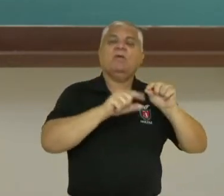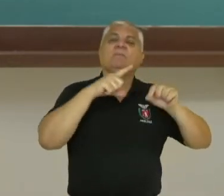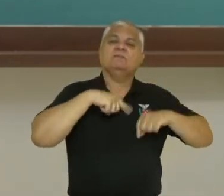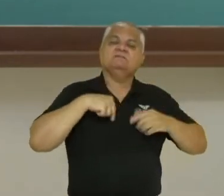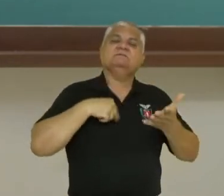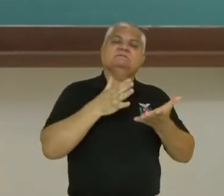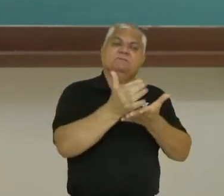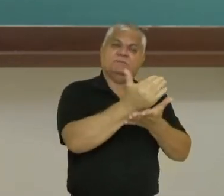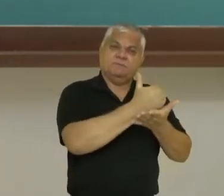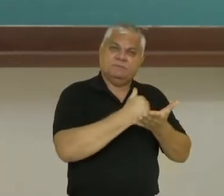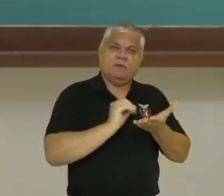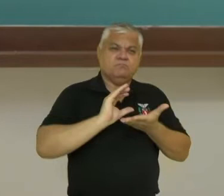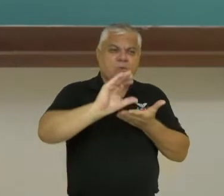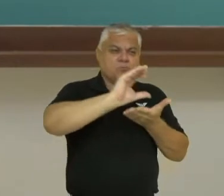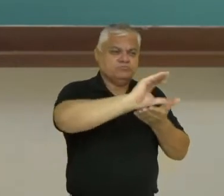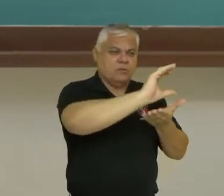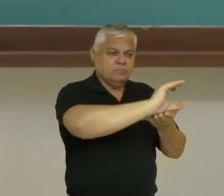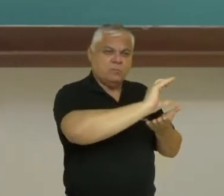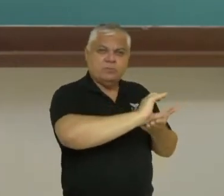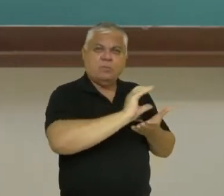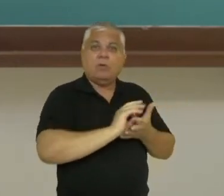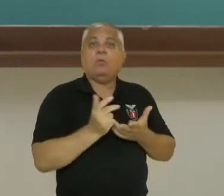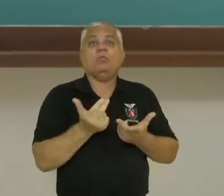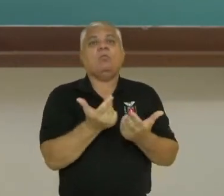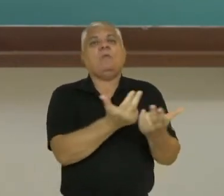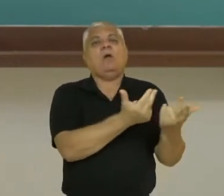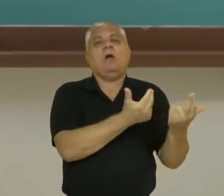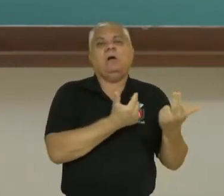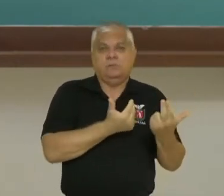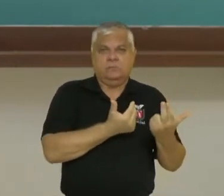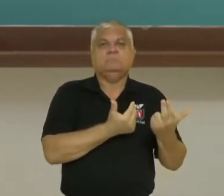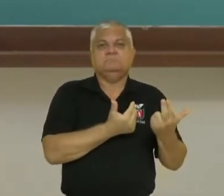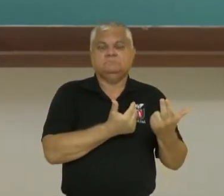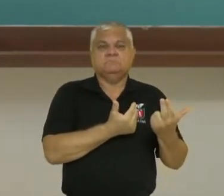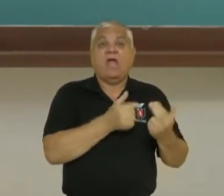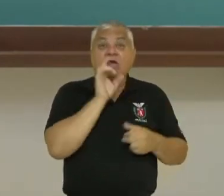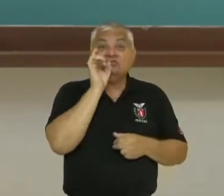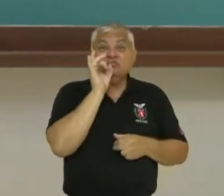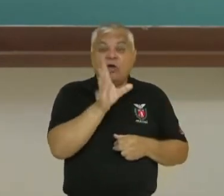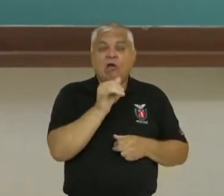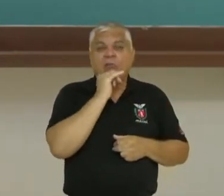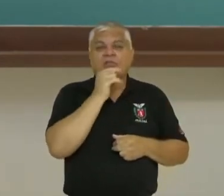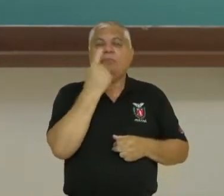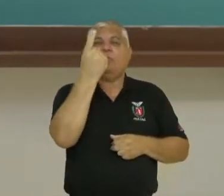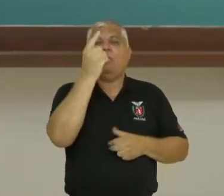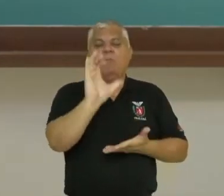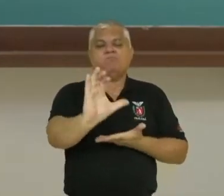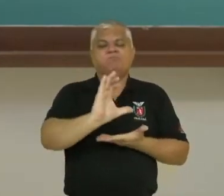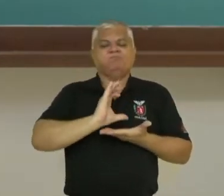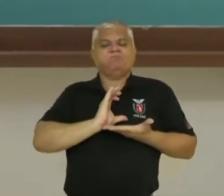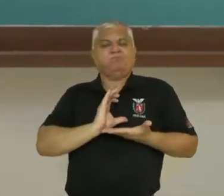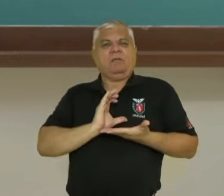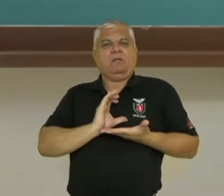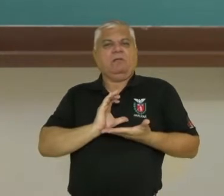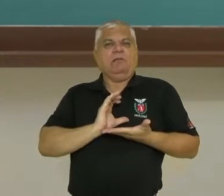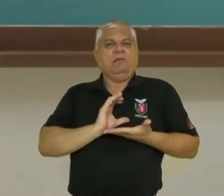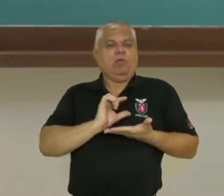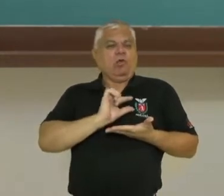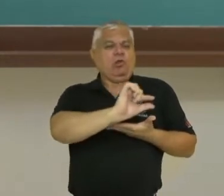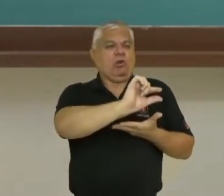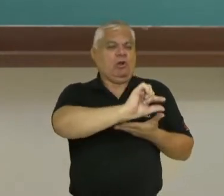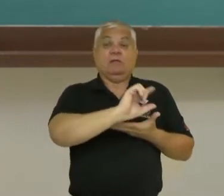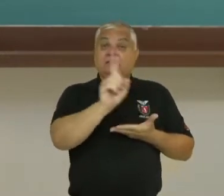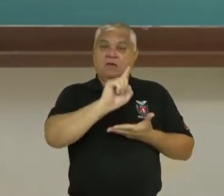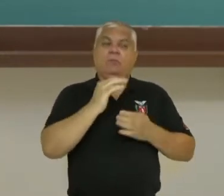dividido por igual para todo mundo que trabalha nela. E não apenas, não na forma com que é feito no